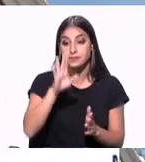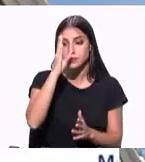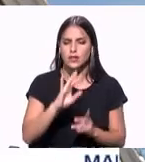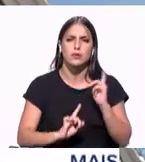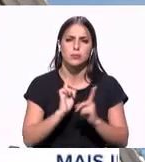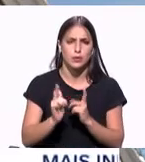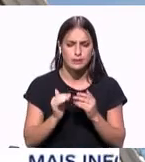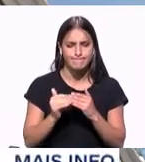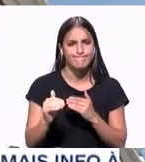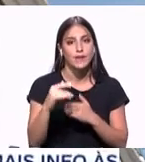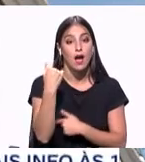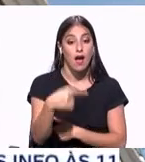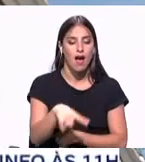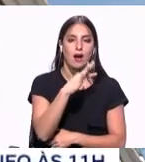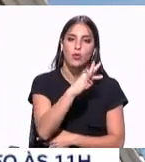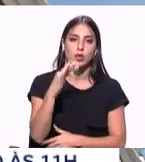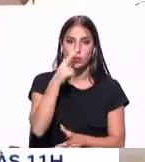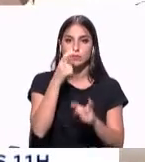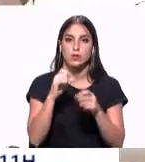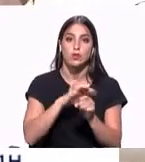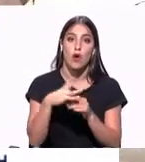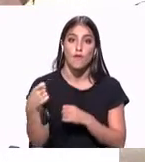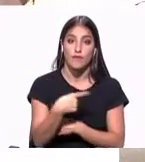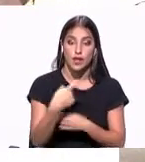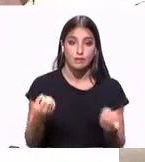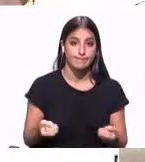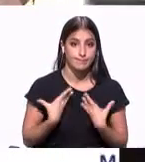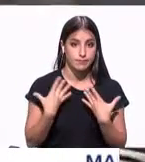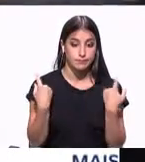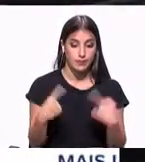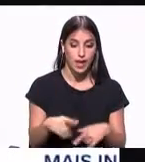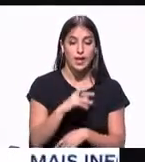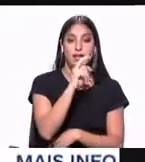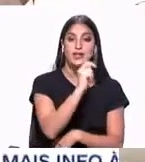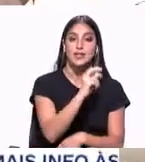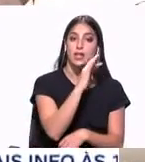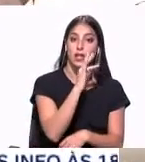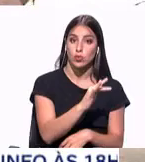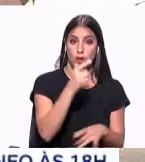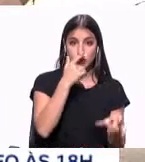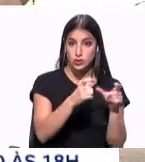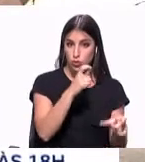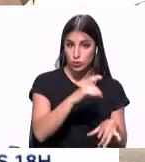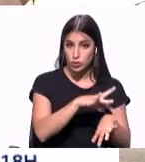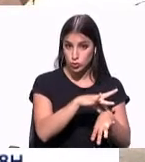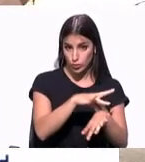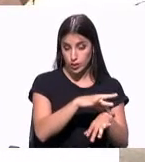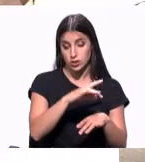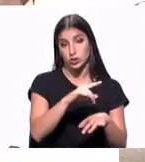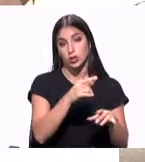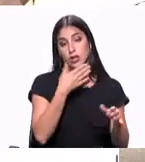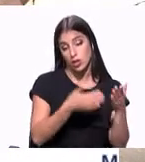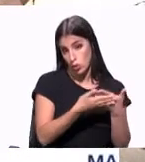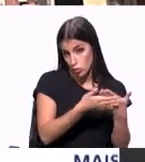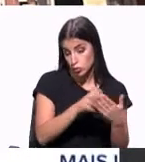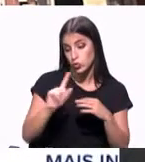é que há 44 infectados, entre eles 34 utentes e 10 profissionais. 4 dos infectados